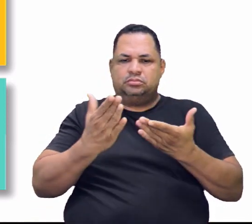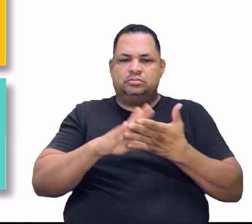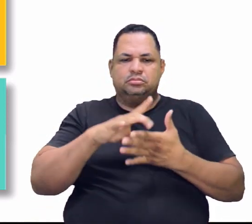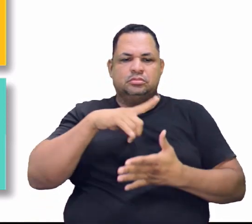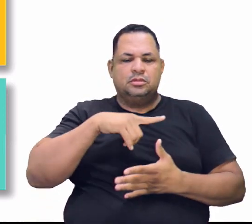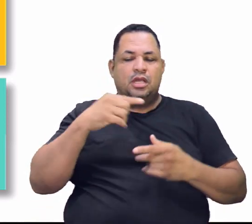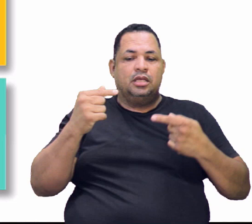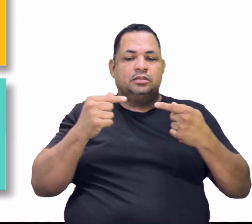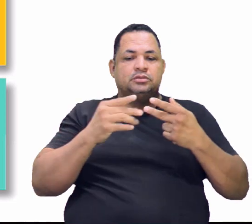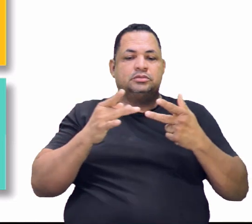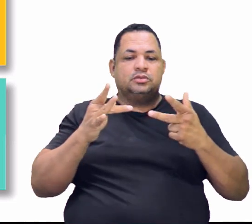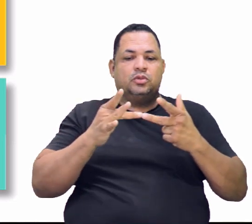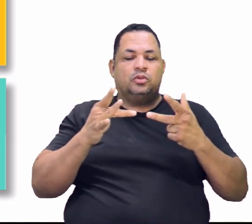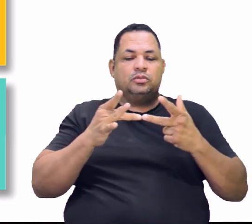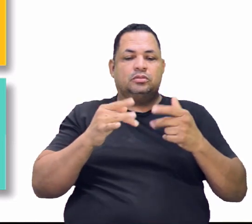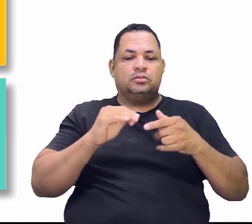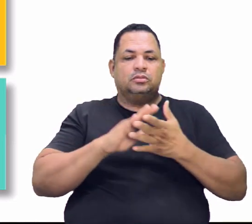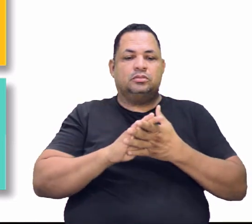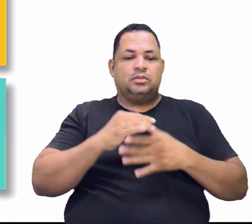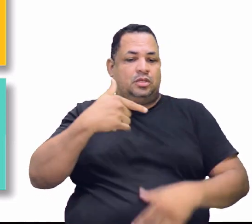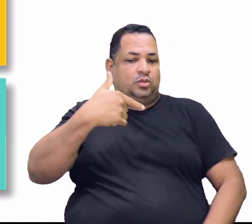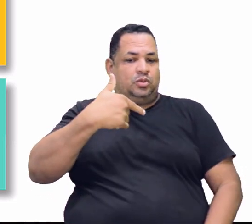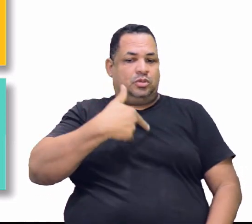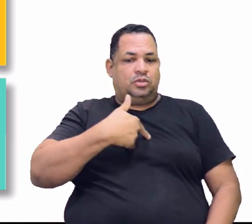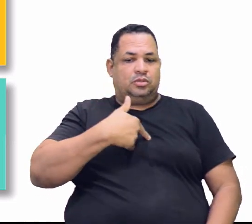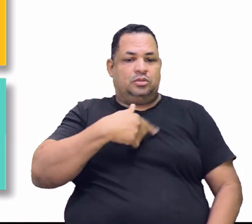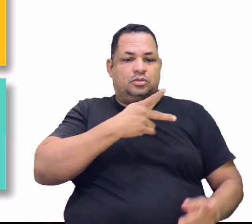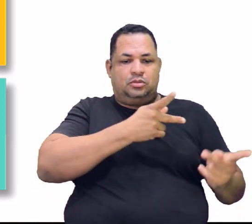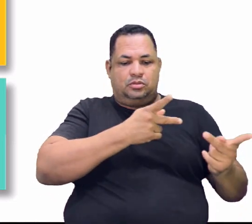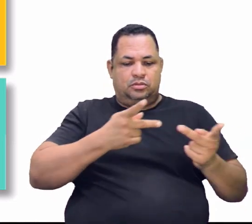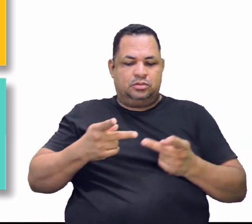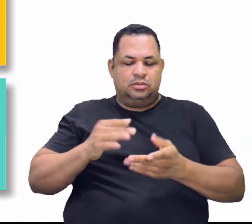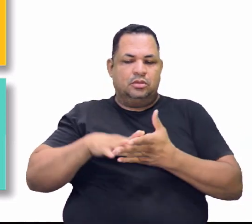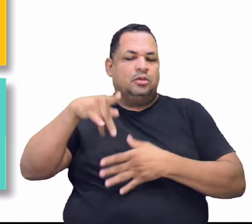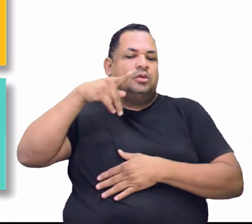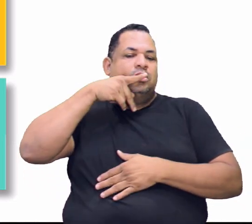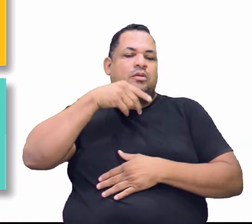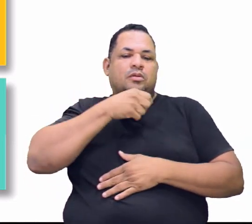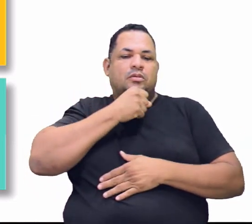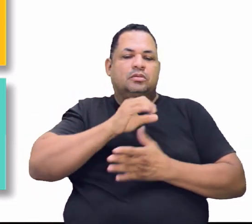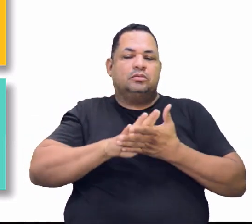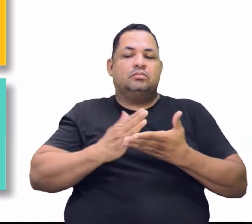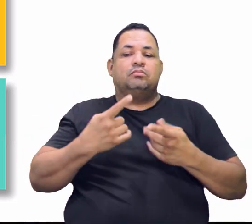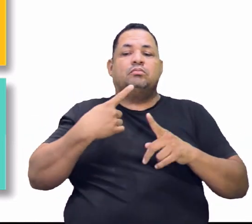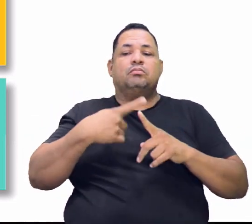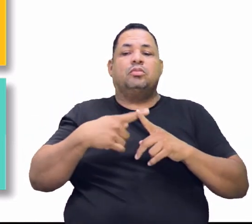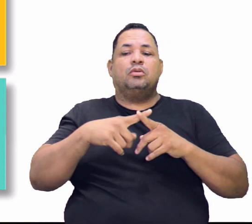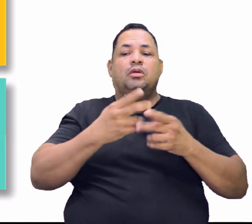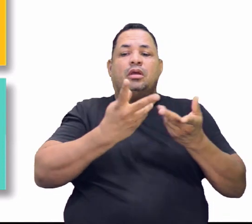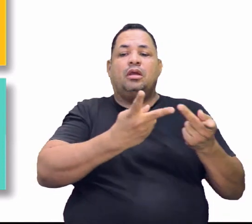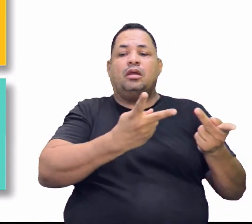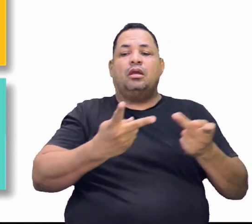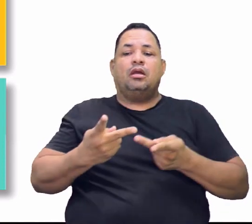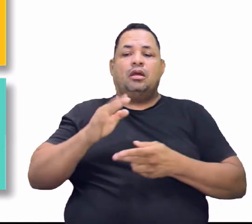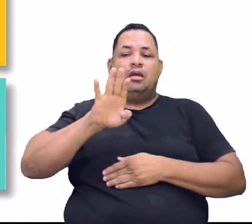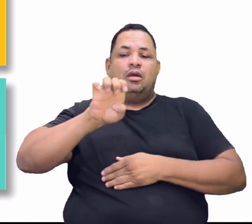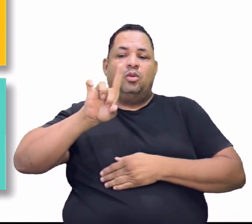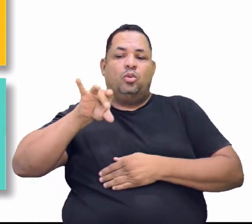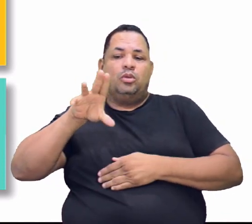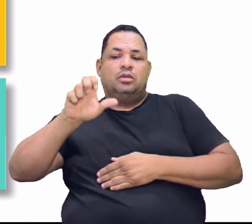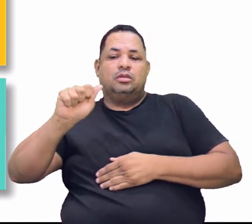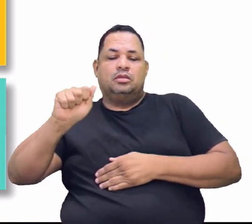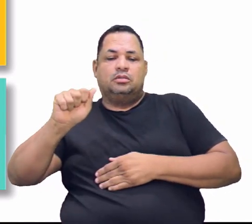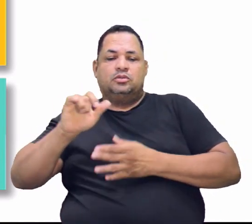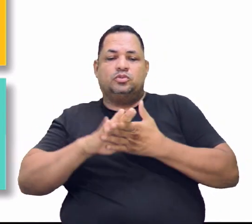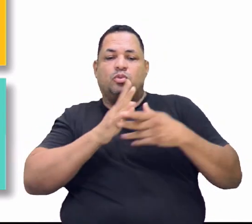ele vai ter esse contato. E o Getúlio Vargas visita Porto Velho mediante um convite